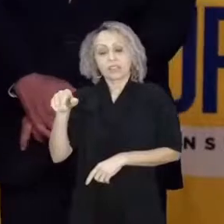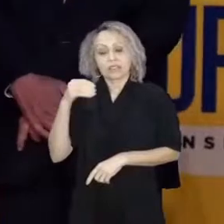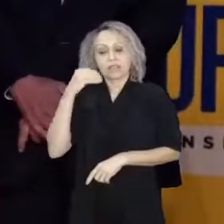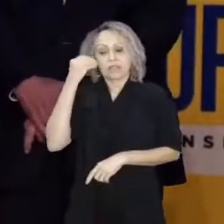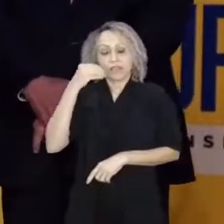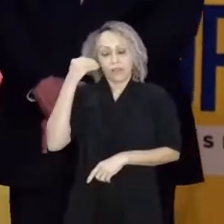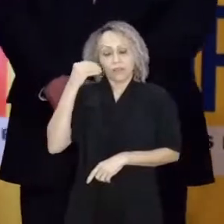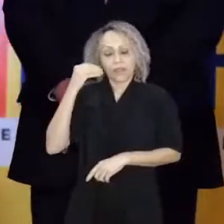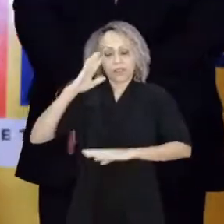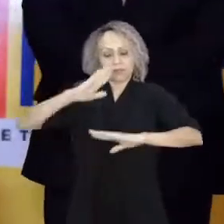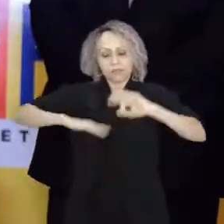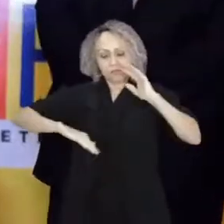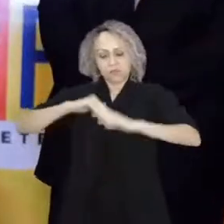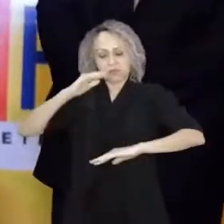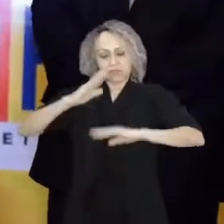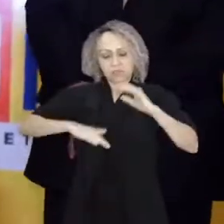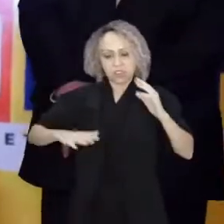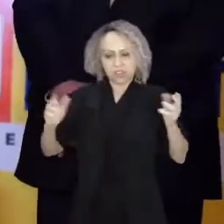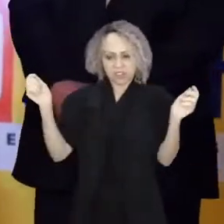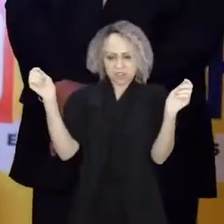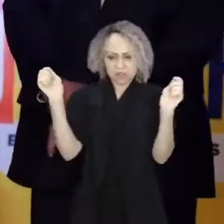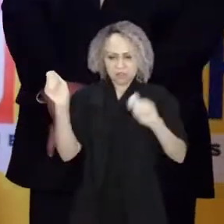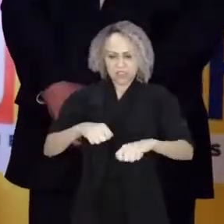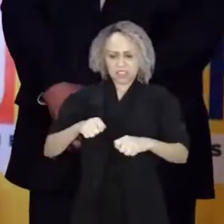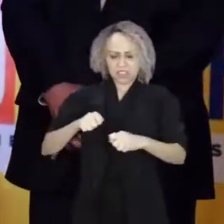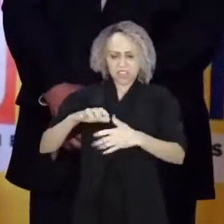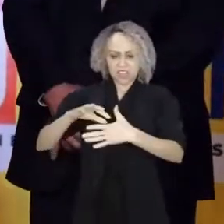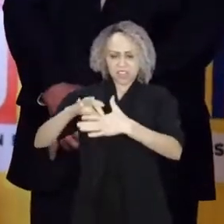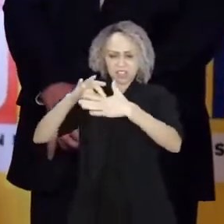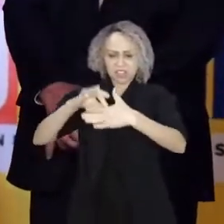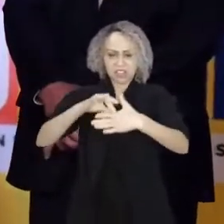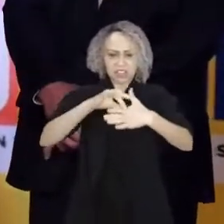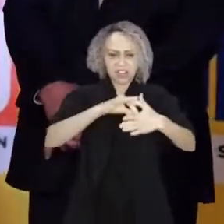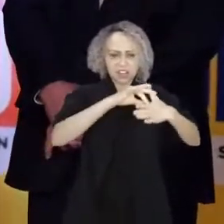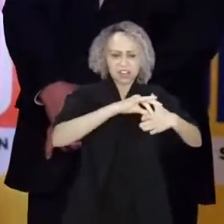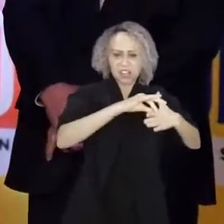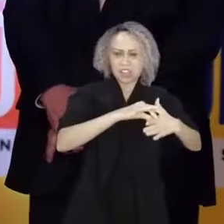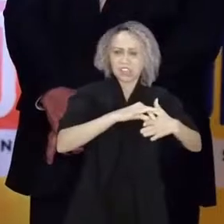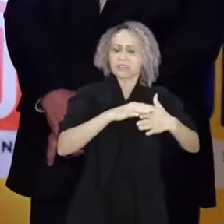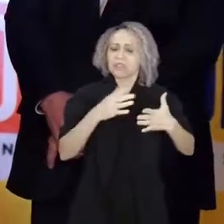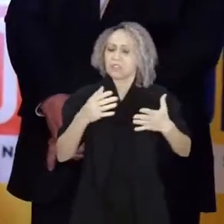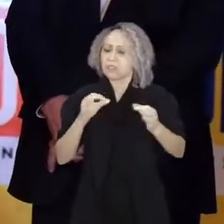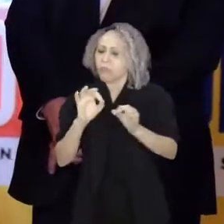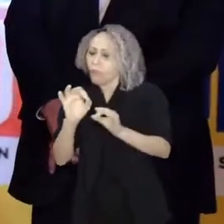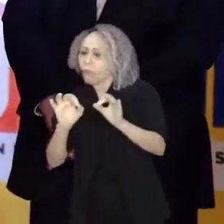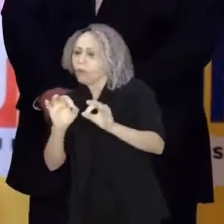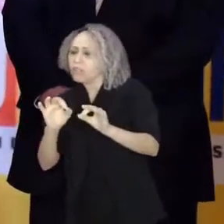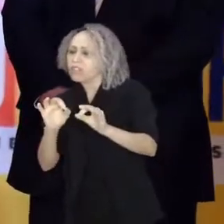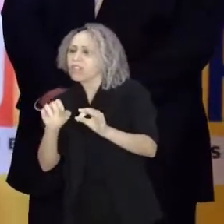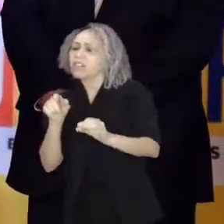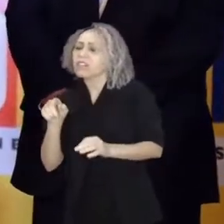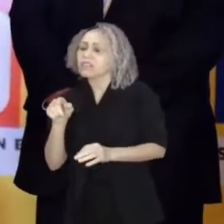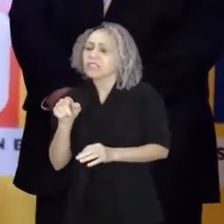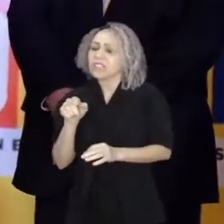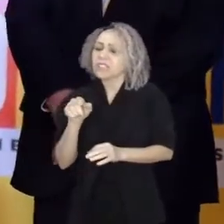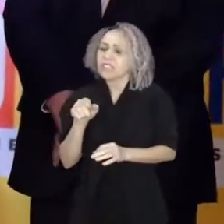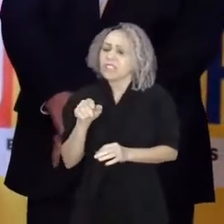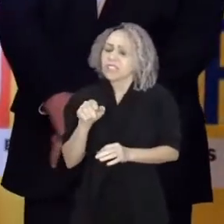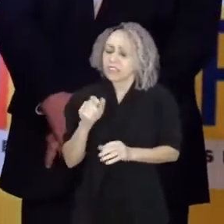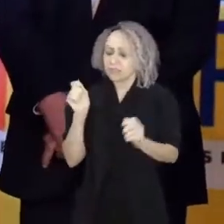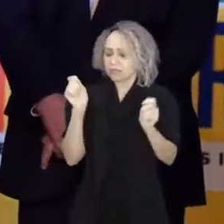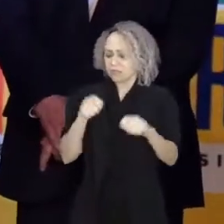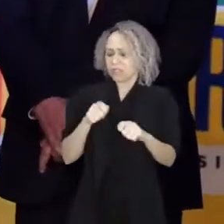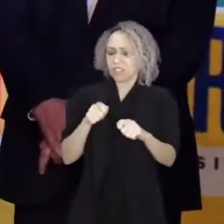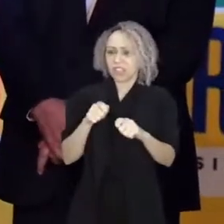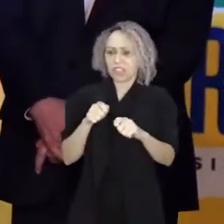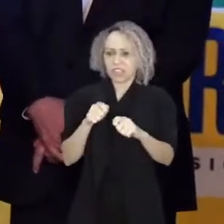da capacidade de liderar os contingentes, de fazer com que a hierarquia e a disciplina voltem como